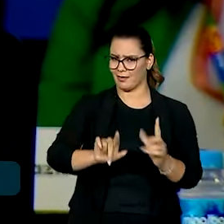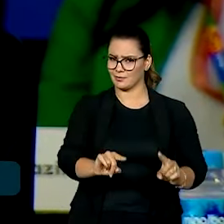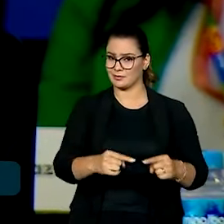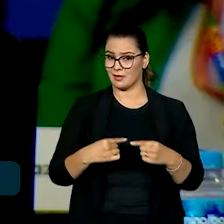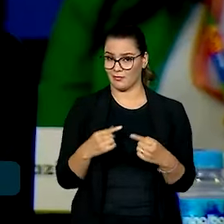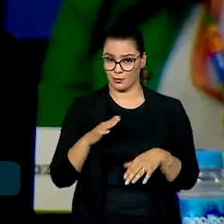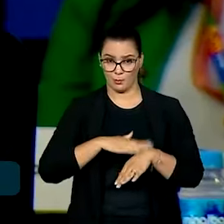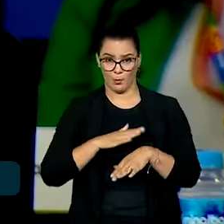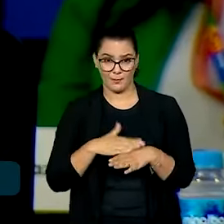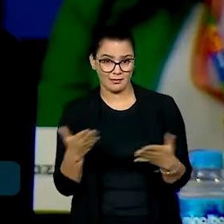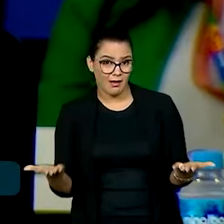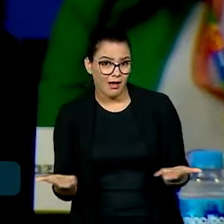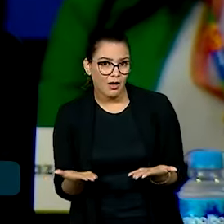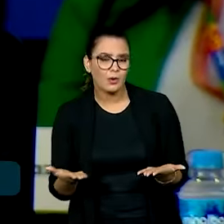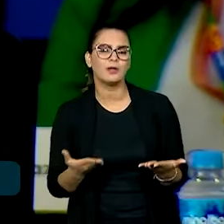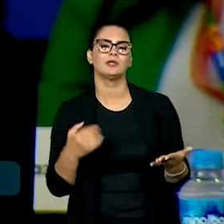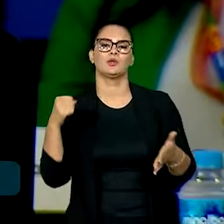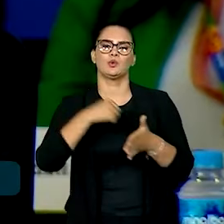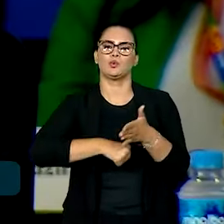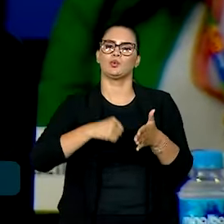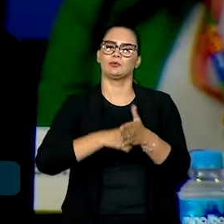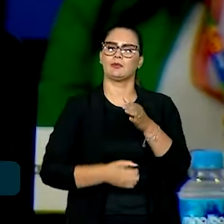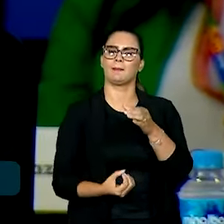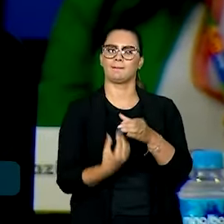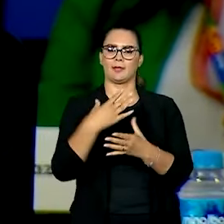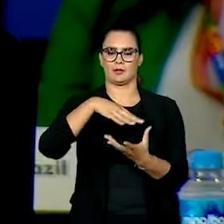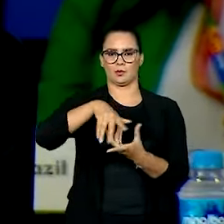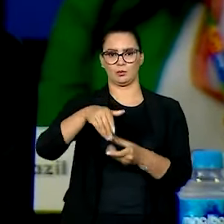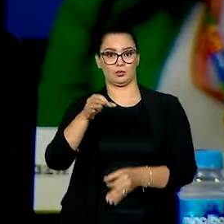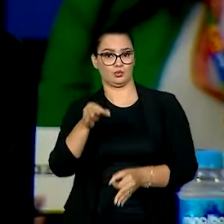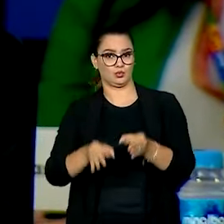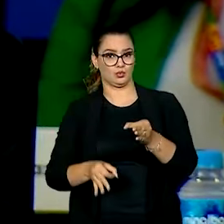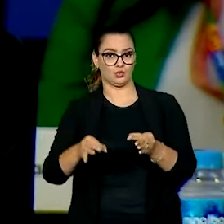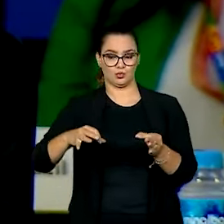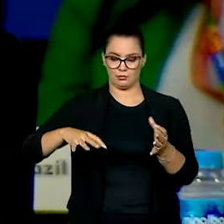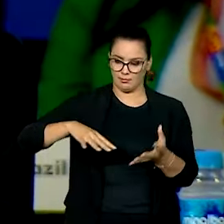contemporâneos e lutar para criar um mundo justo e um planeta sustentável.